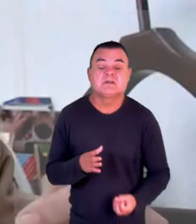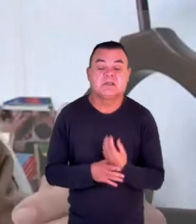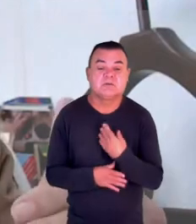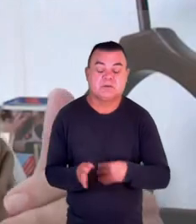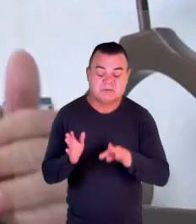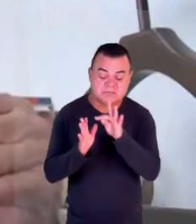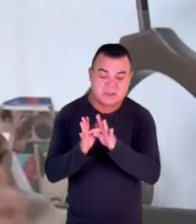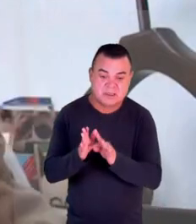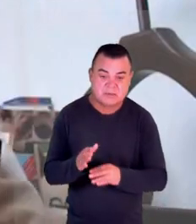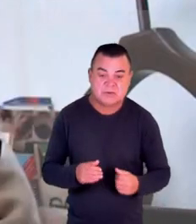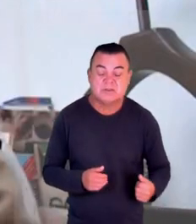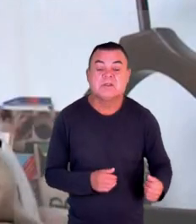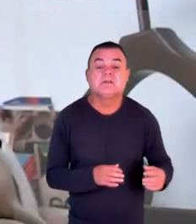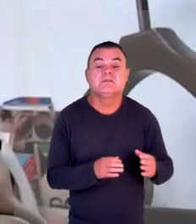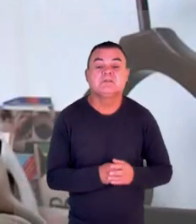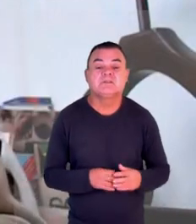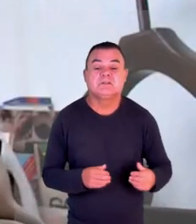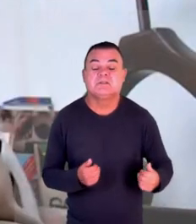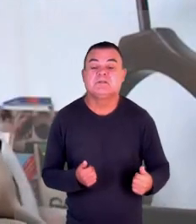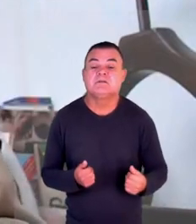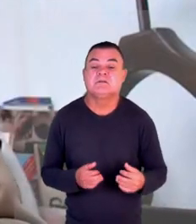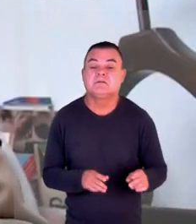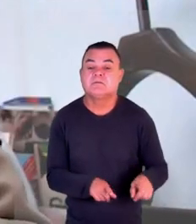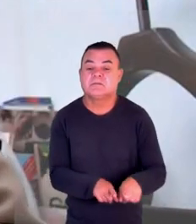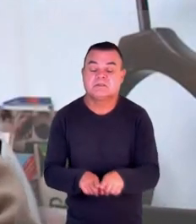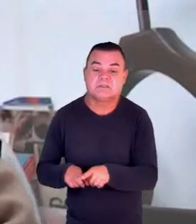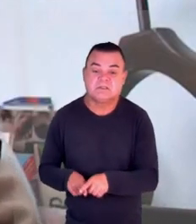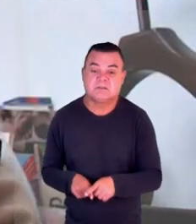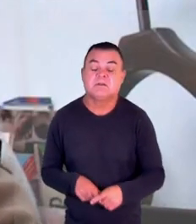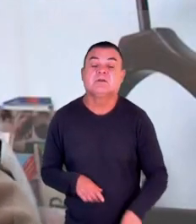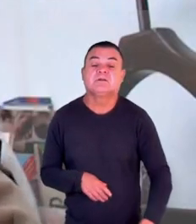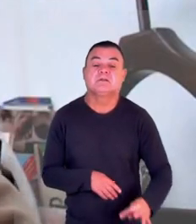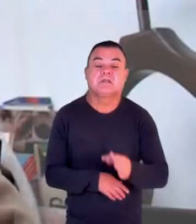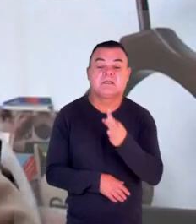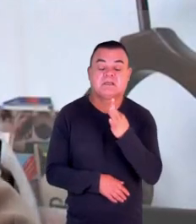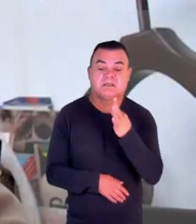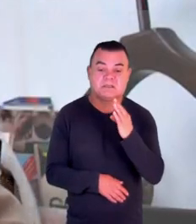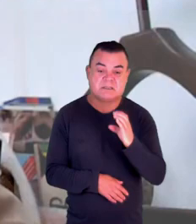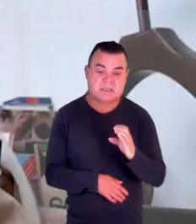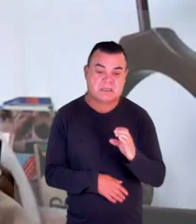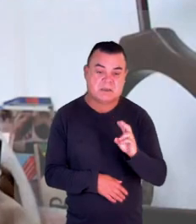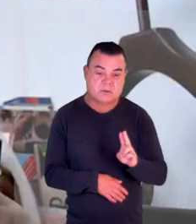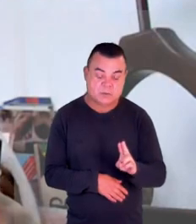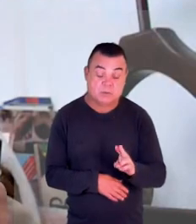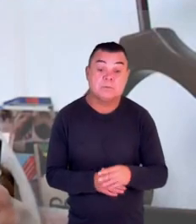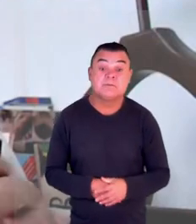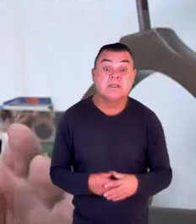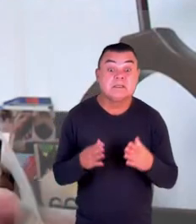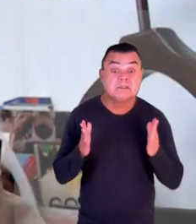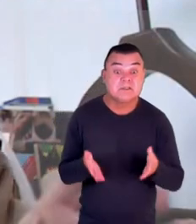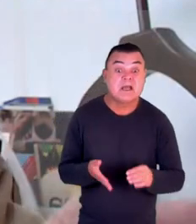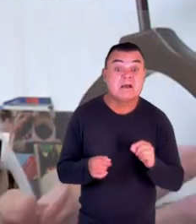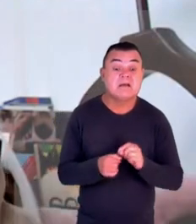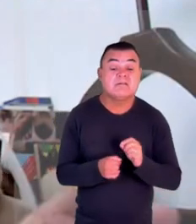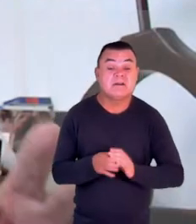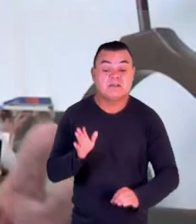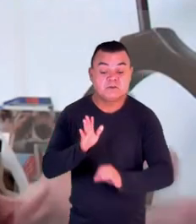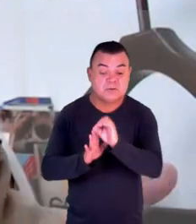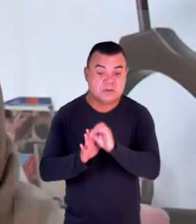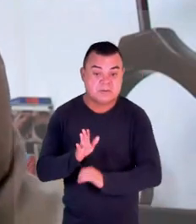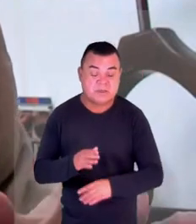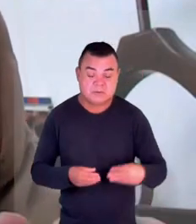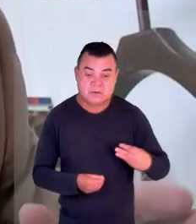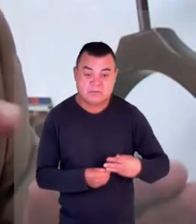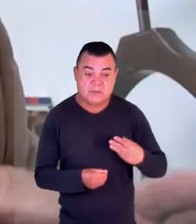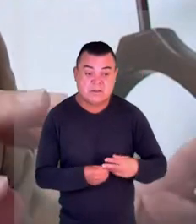Contas que já faz a análise né nos nos orçamentos municipais da destinação dos